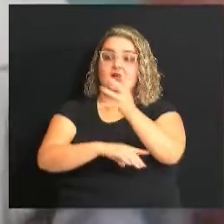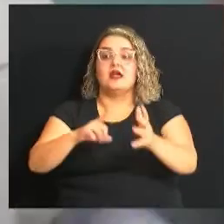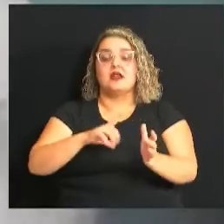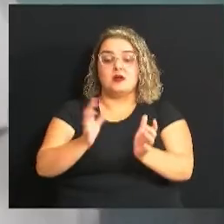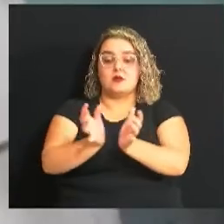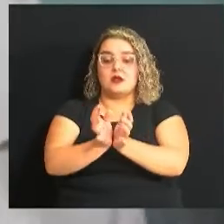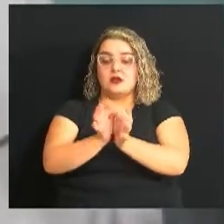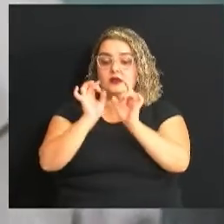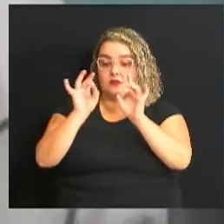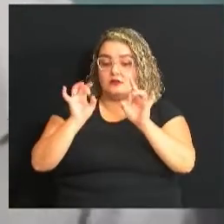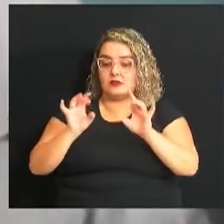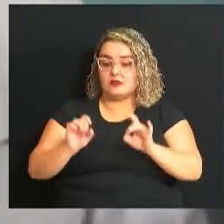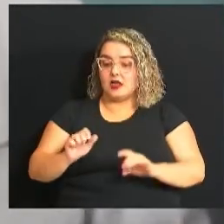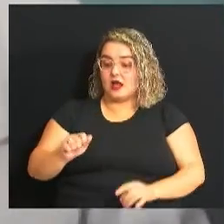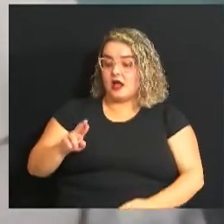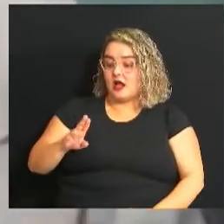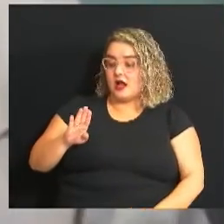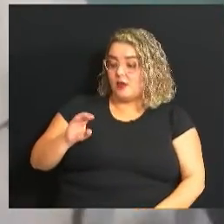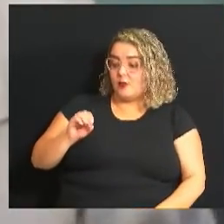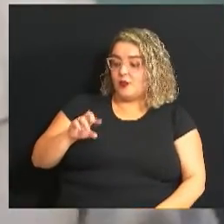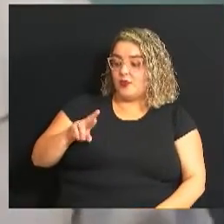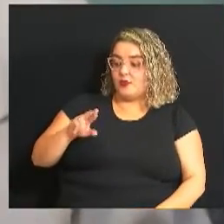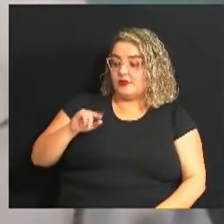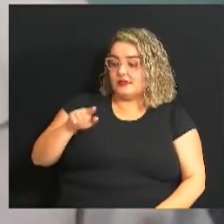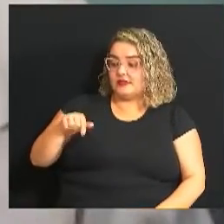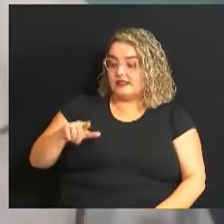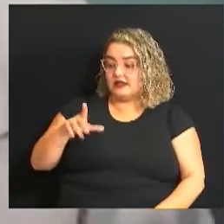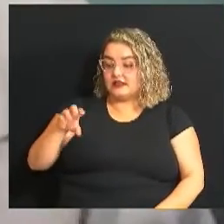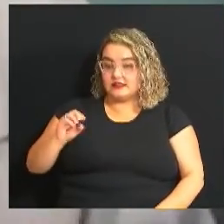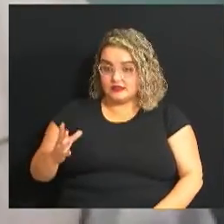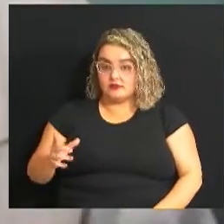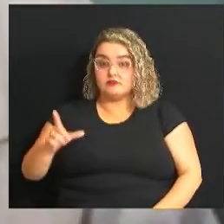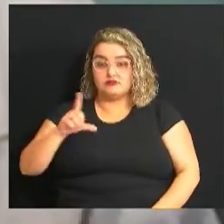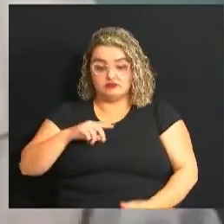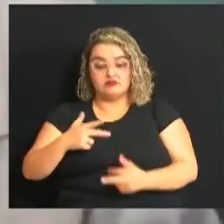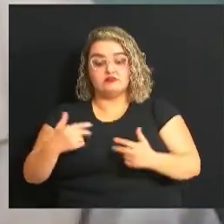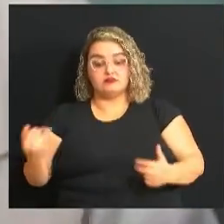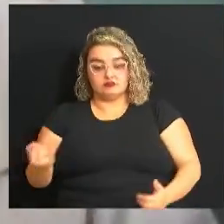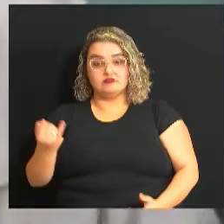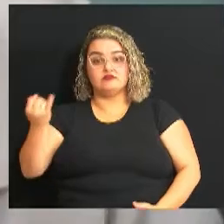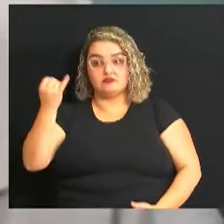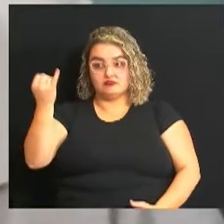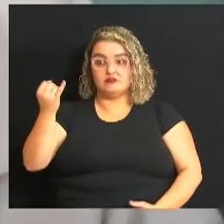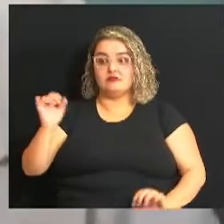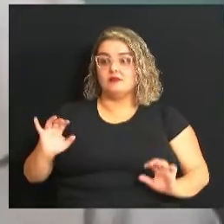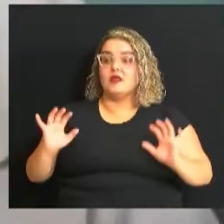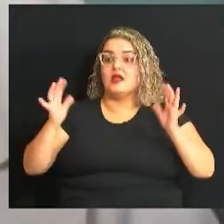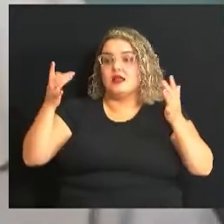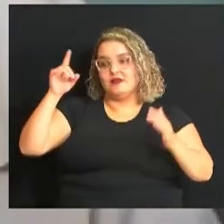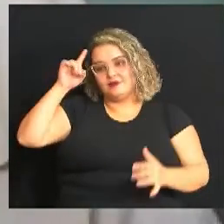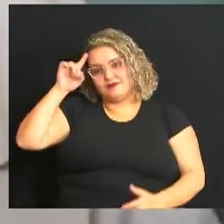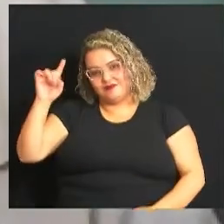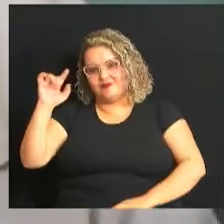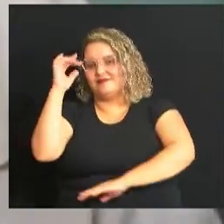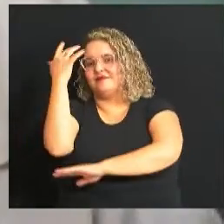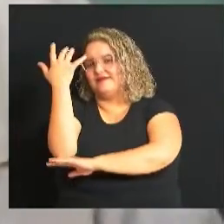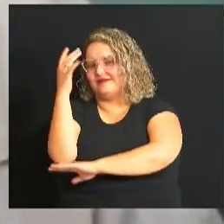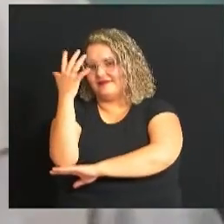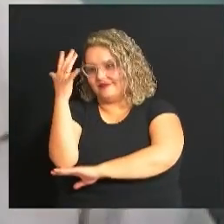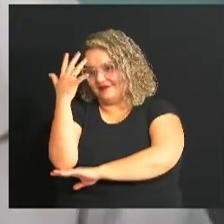da arborização e tem uma coisa importantíssima que é celebrar o Dia da Árvore,